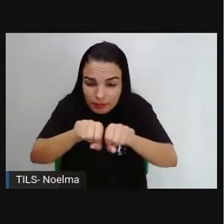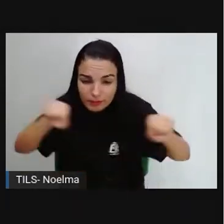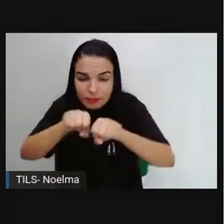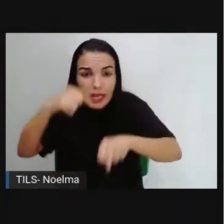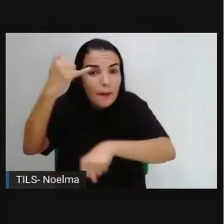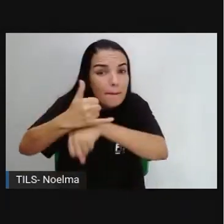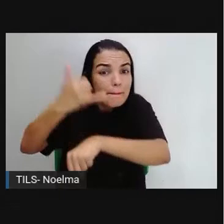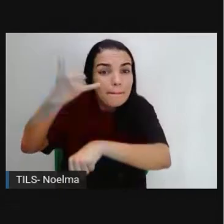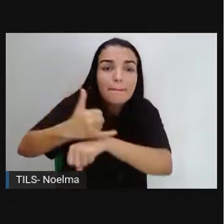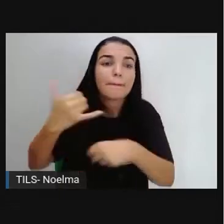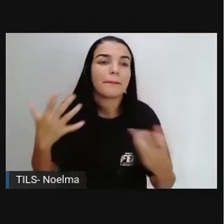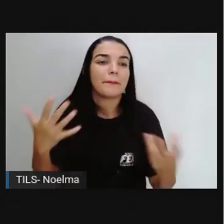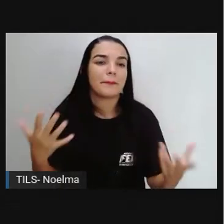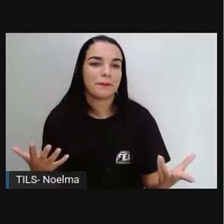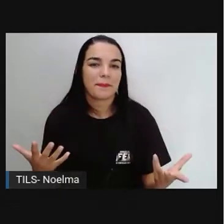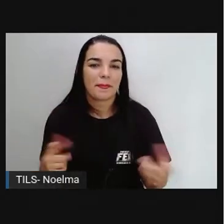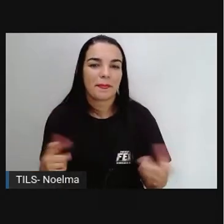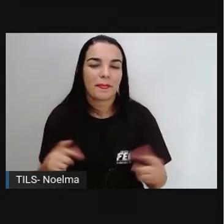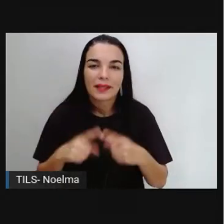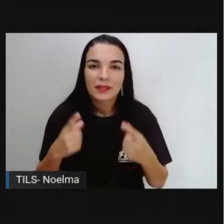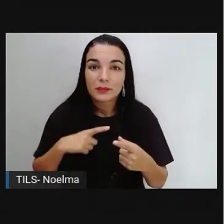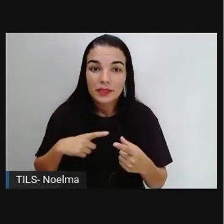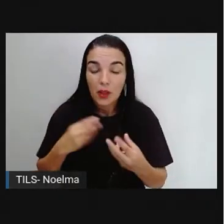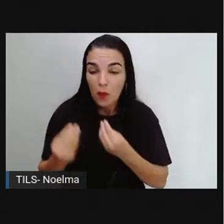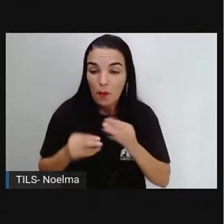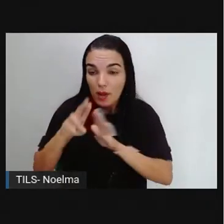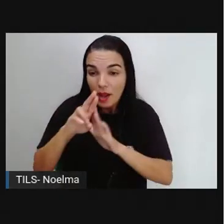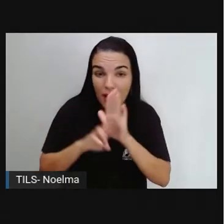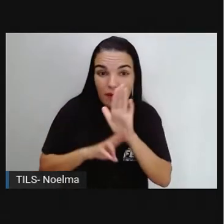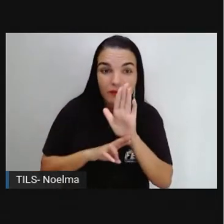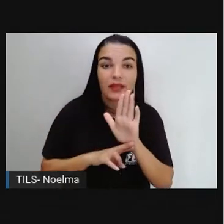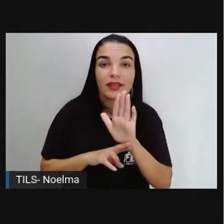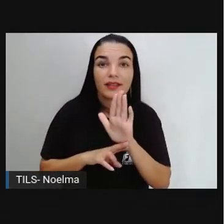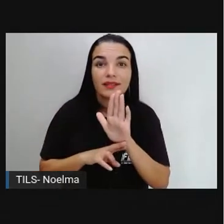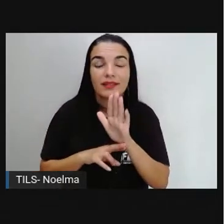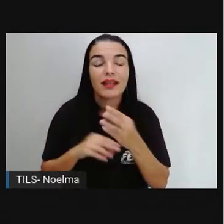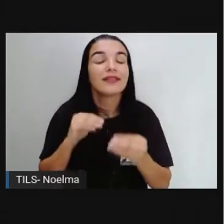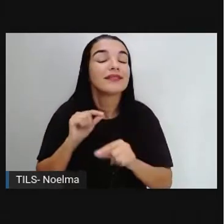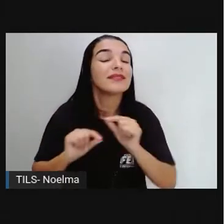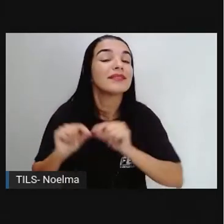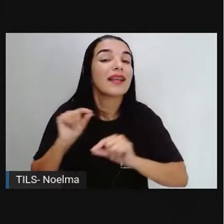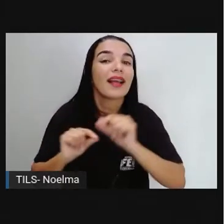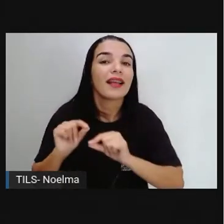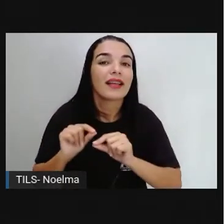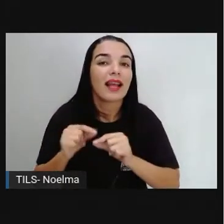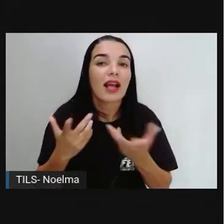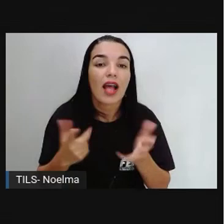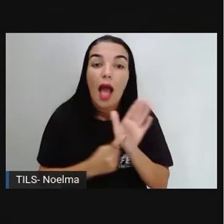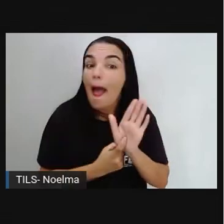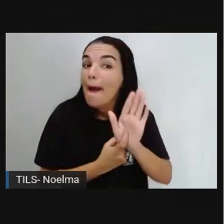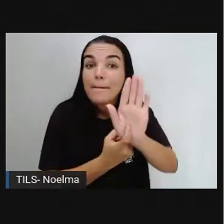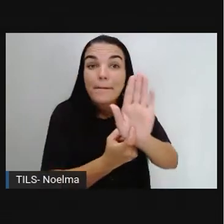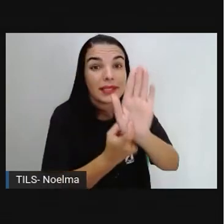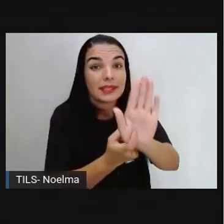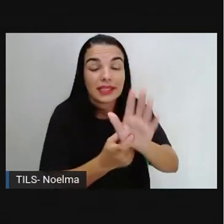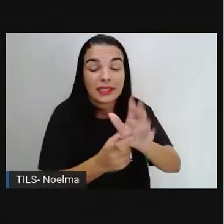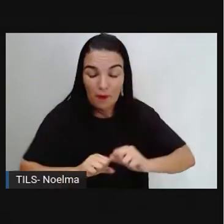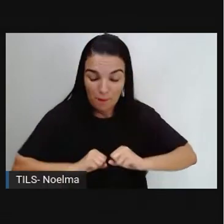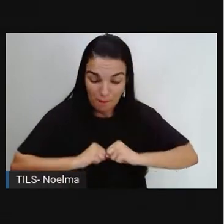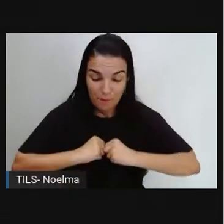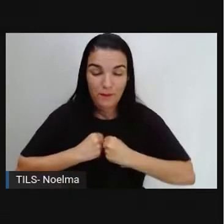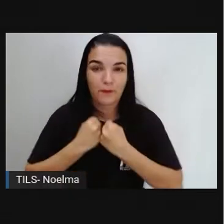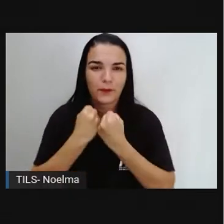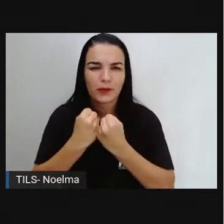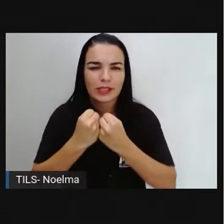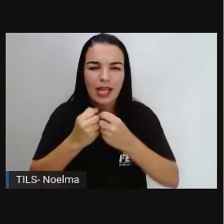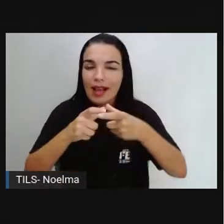Então, essa referência da cuia, da madeira e das sementes, elas representam, elas têm uma força tamanha que as pessoas